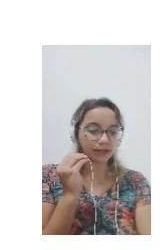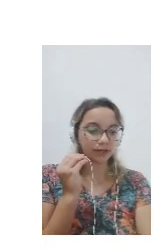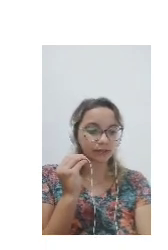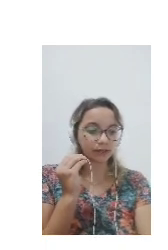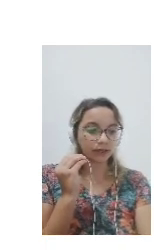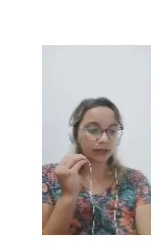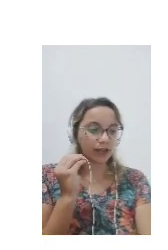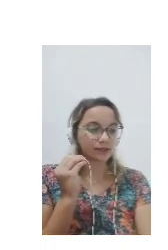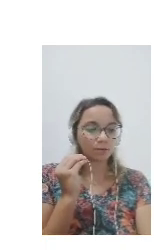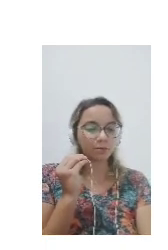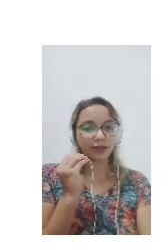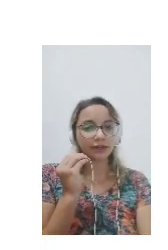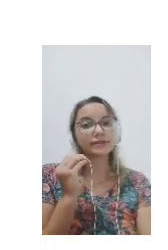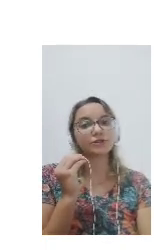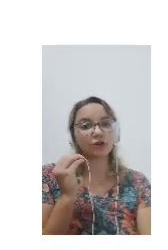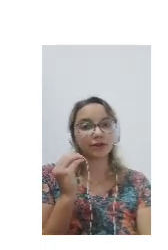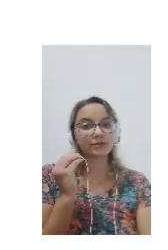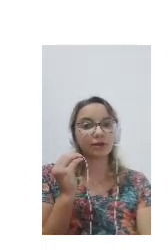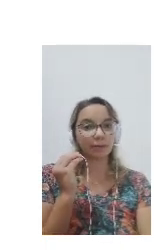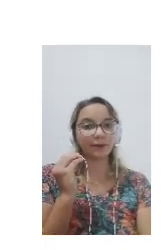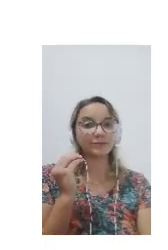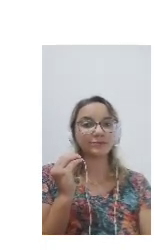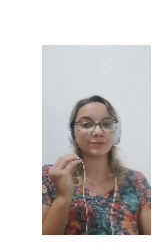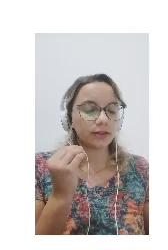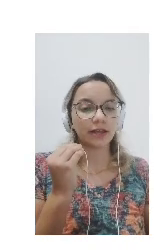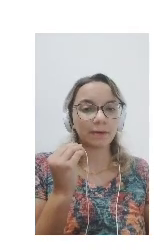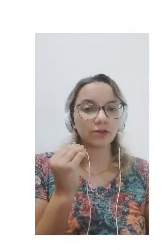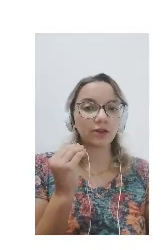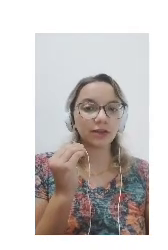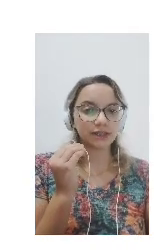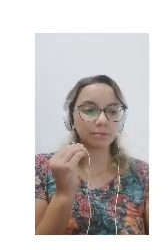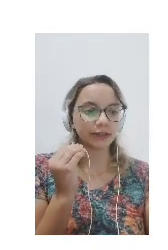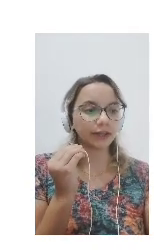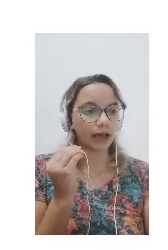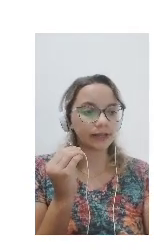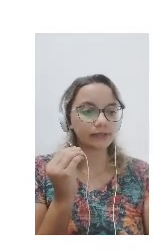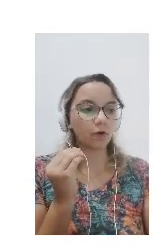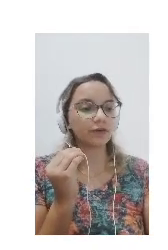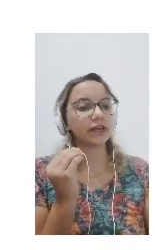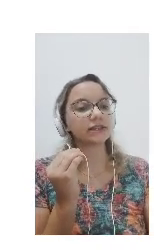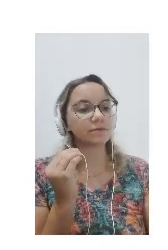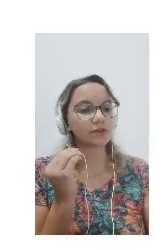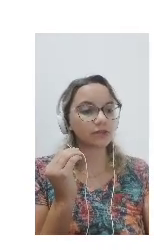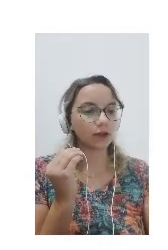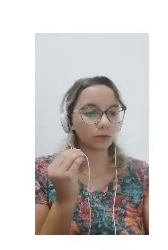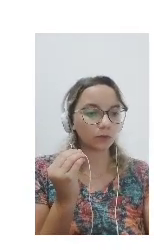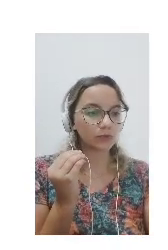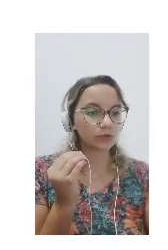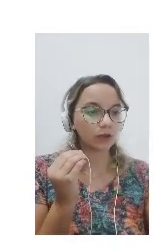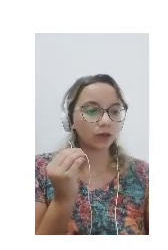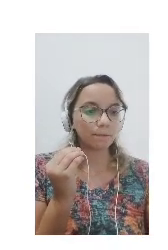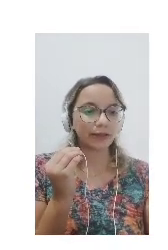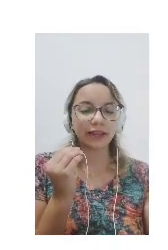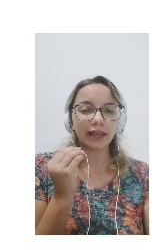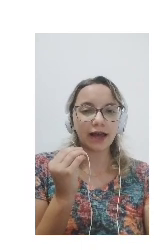escolas parceiras, assim como brindes e joguinhos também. Na metodologia e materiais, oferecemos aos